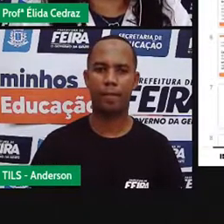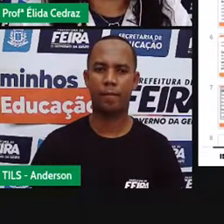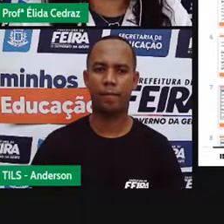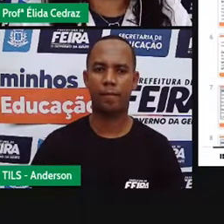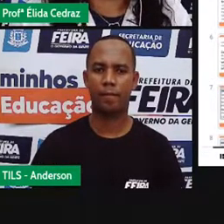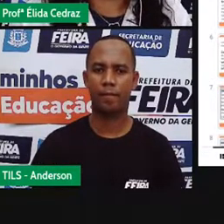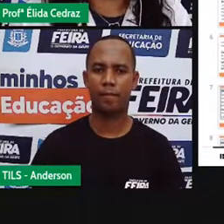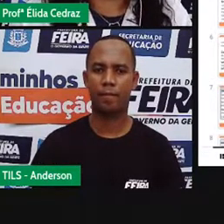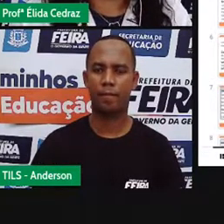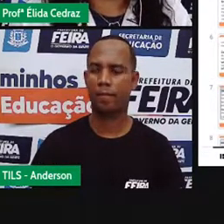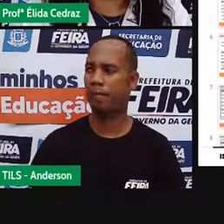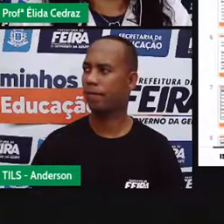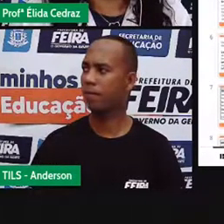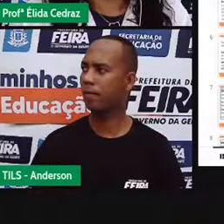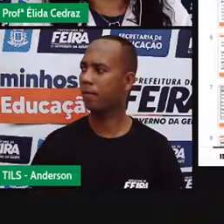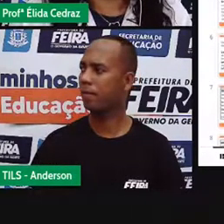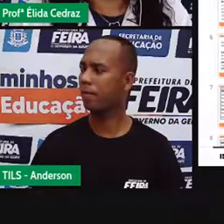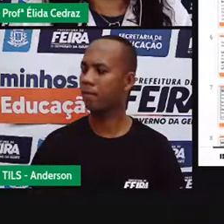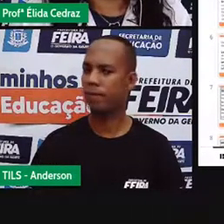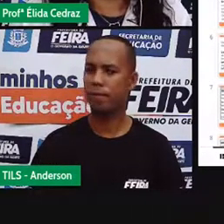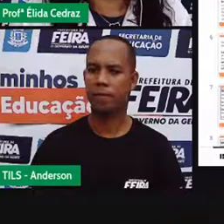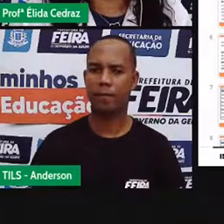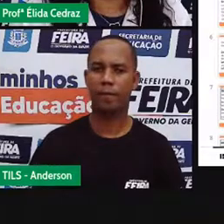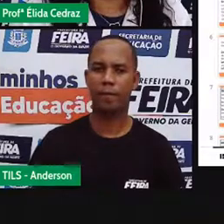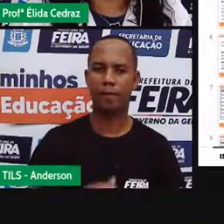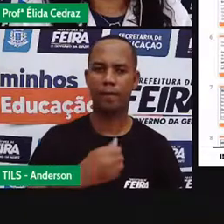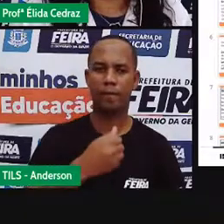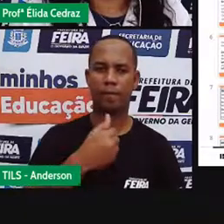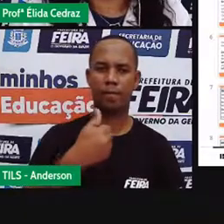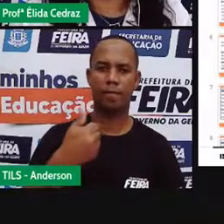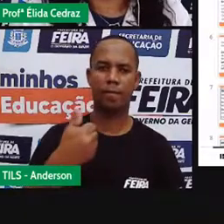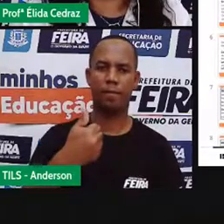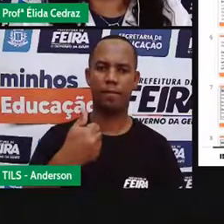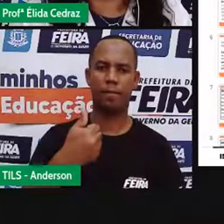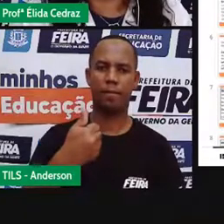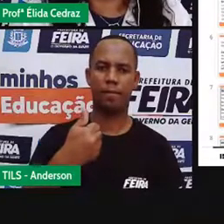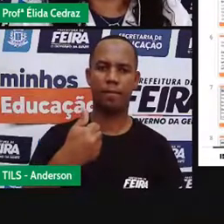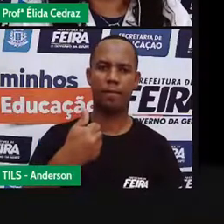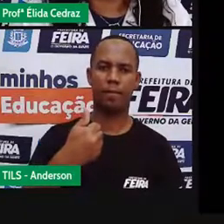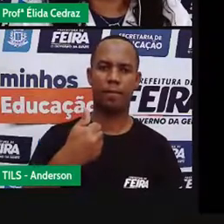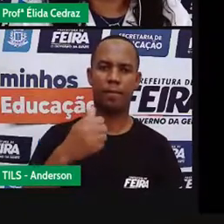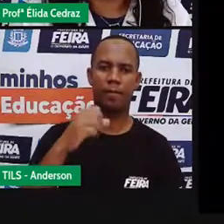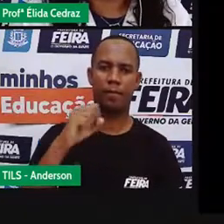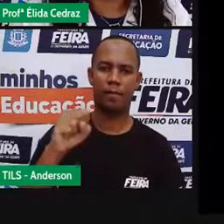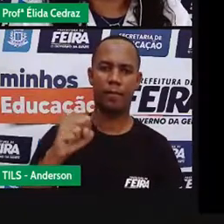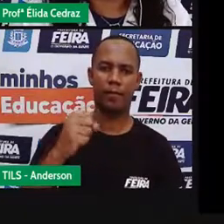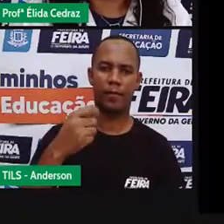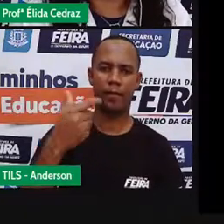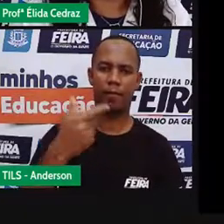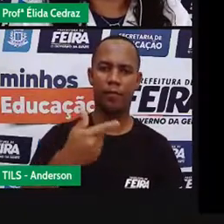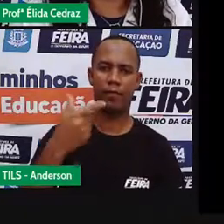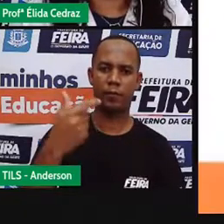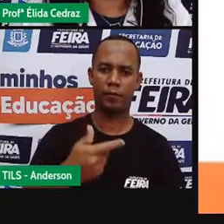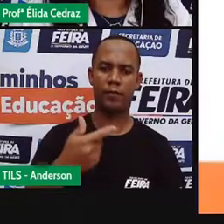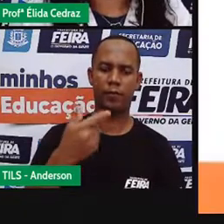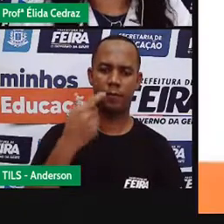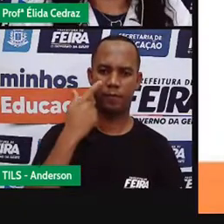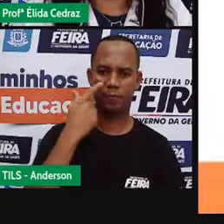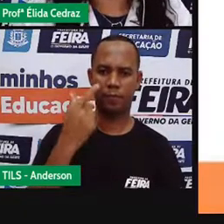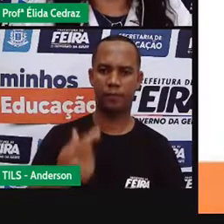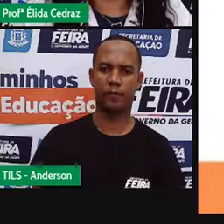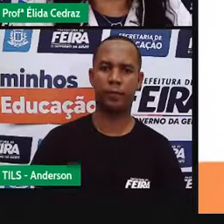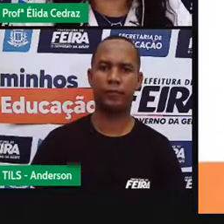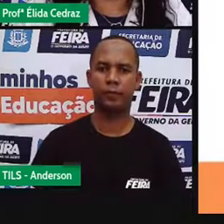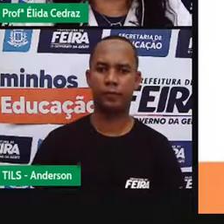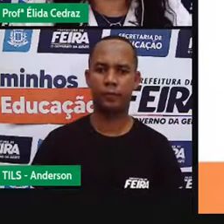vai botar. Quer que eu bote a contagem? Eu vou Bota. colocar a contagem só para questão da edição, entendeu? Tá